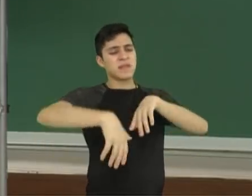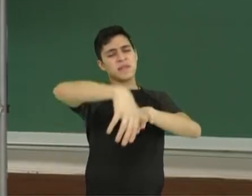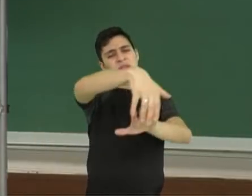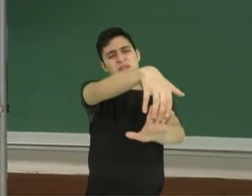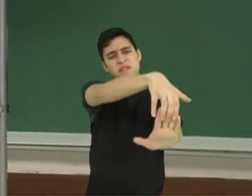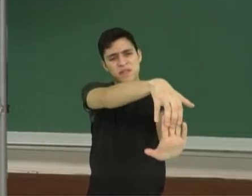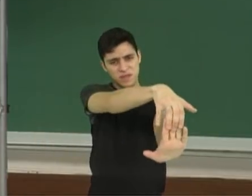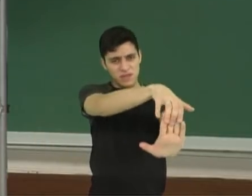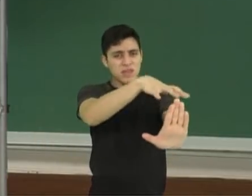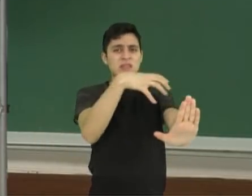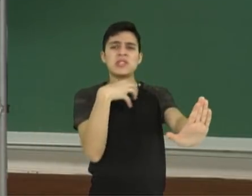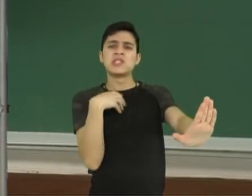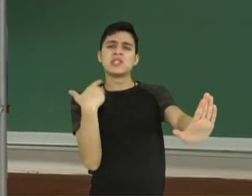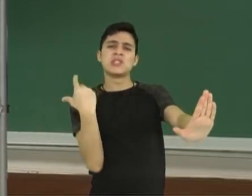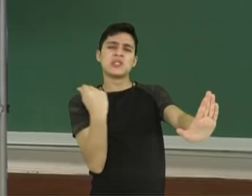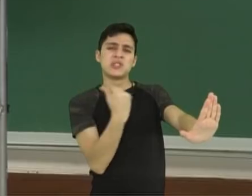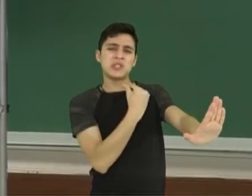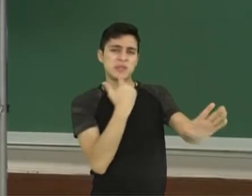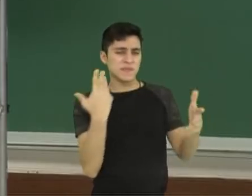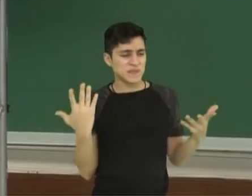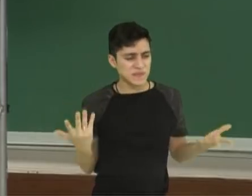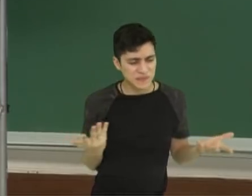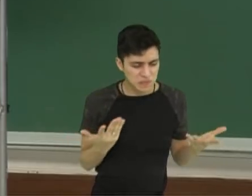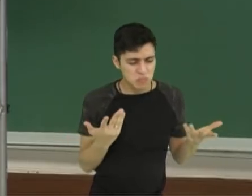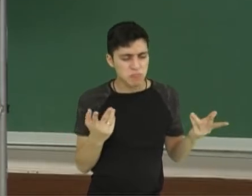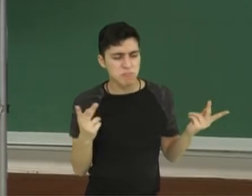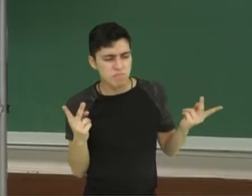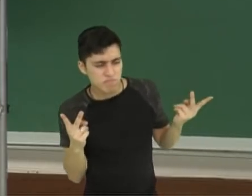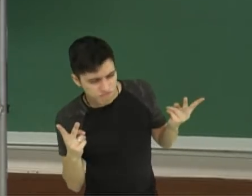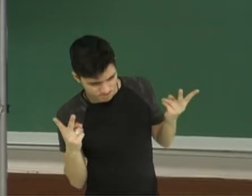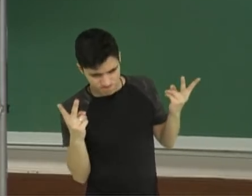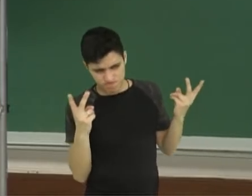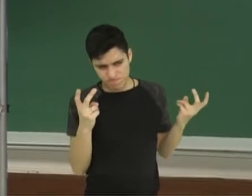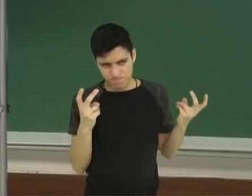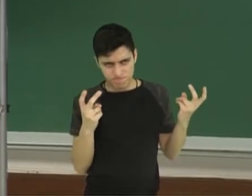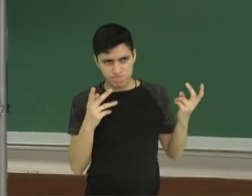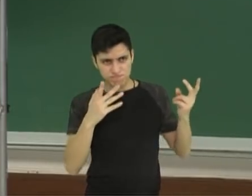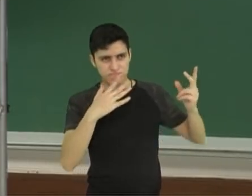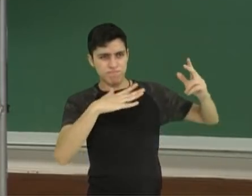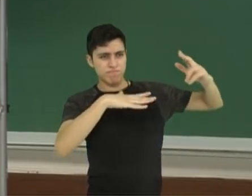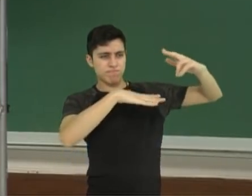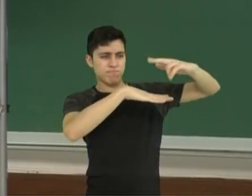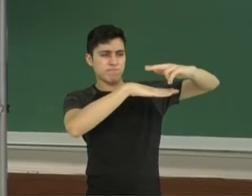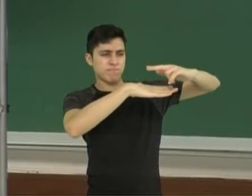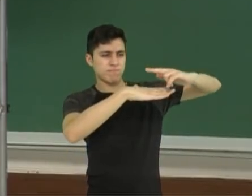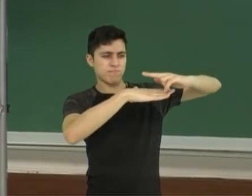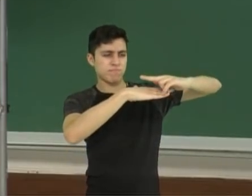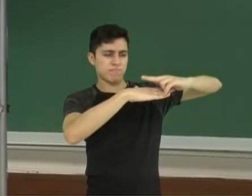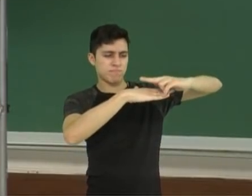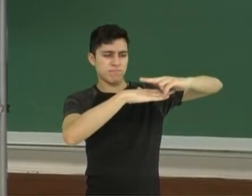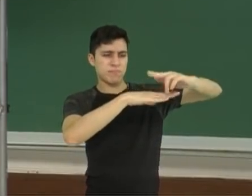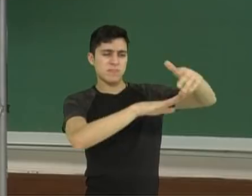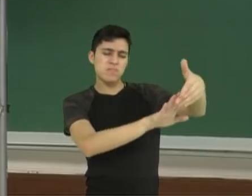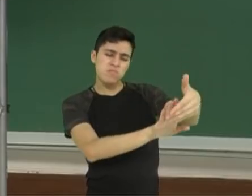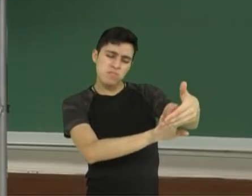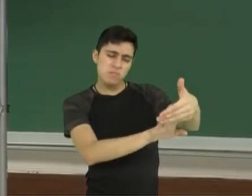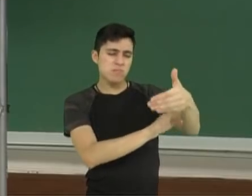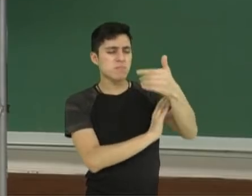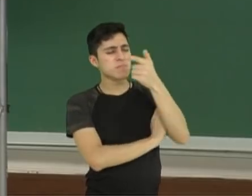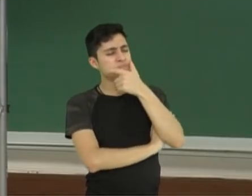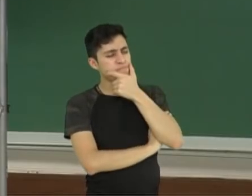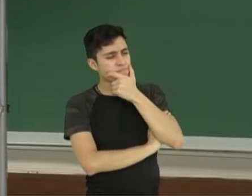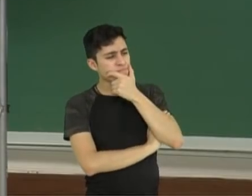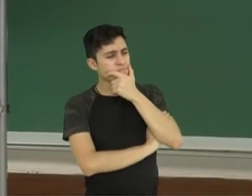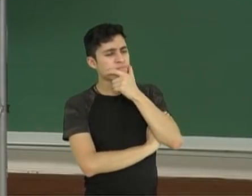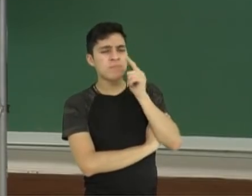ela vai sentir com o tato. Então percebam quantos sistemas estão trabalhando individualmente,